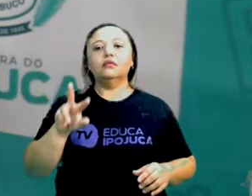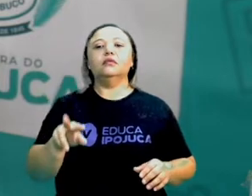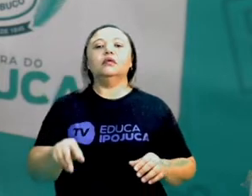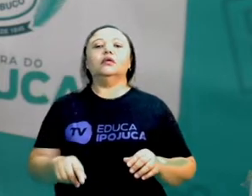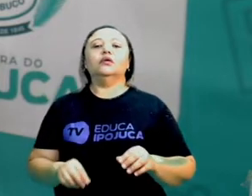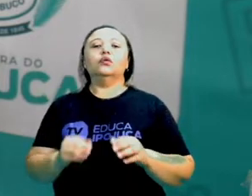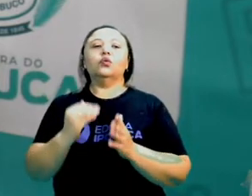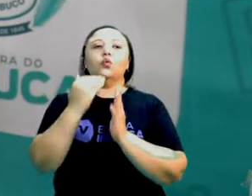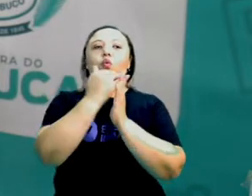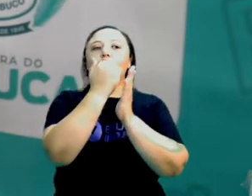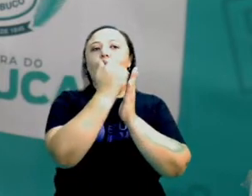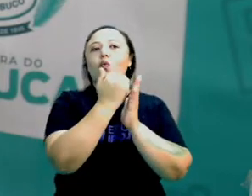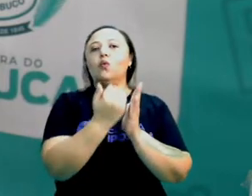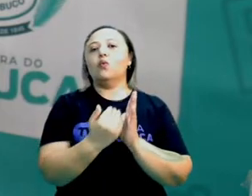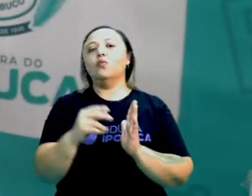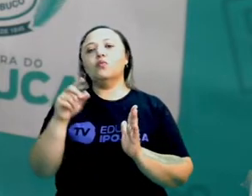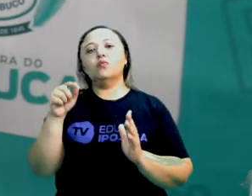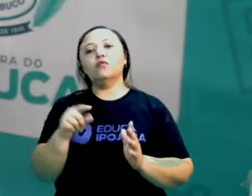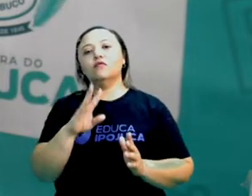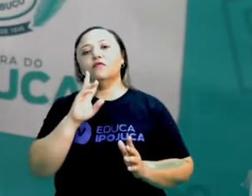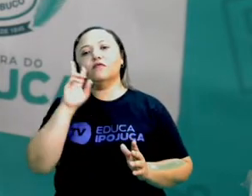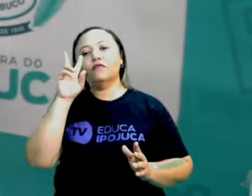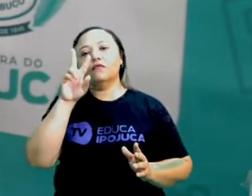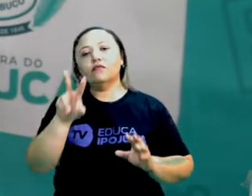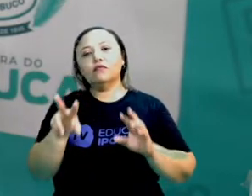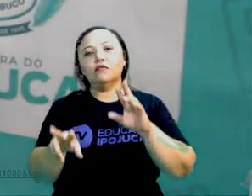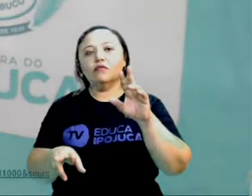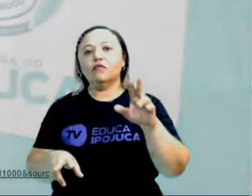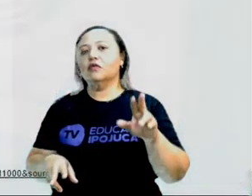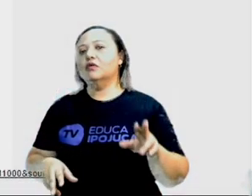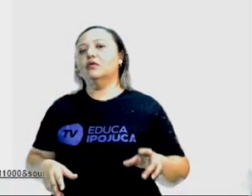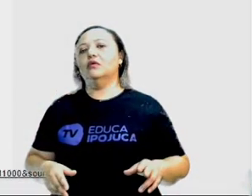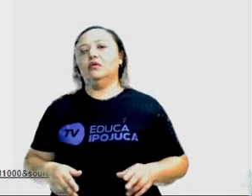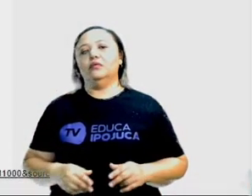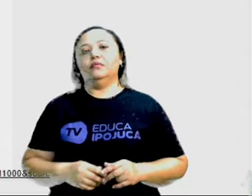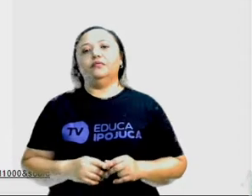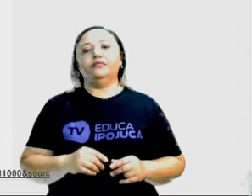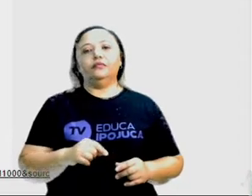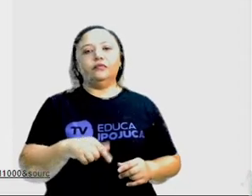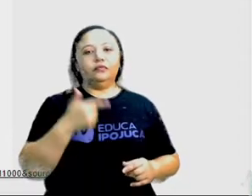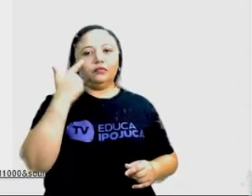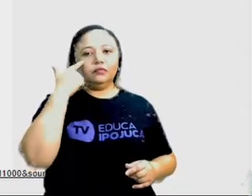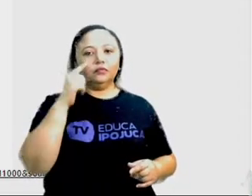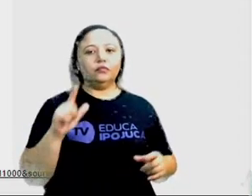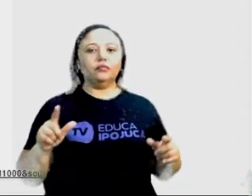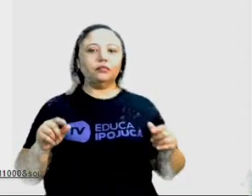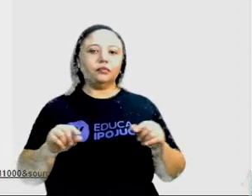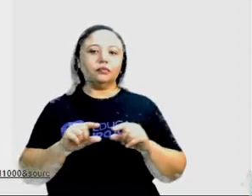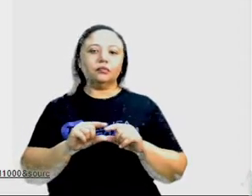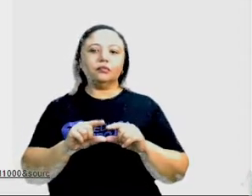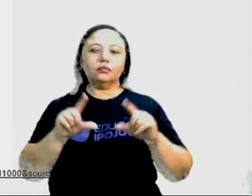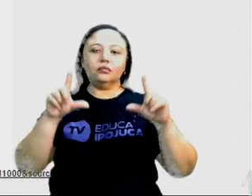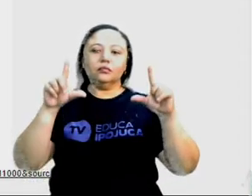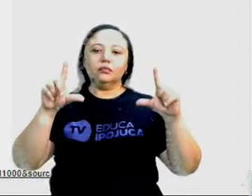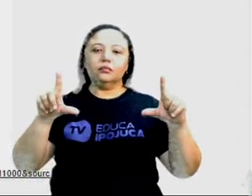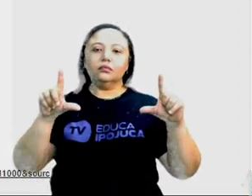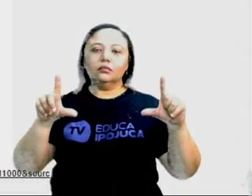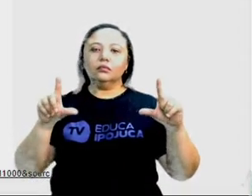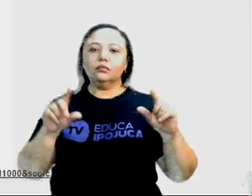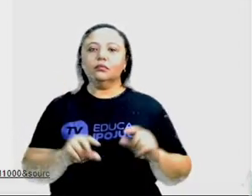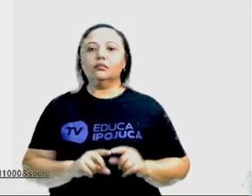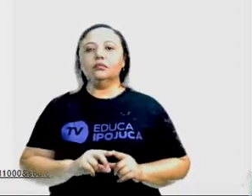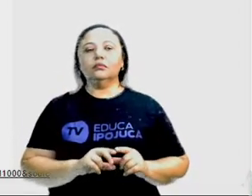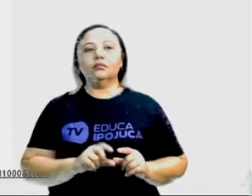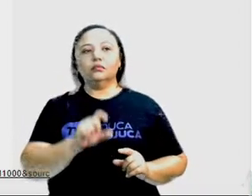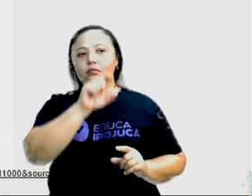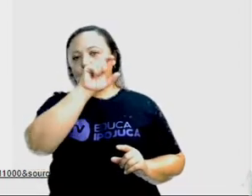dados, não é verdade? Veja aqui, né, mais um gráfico de barra, esse gráfico,